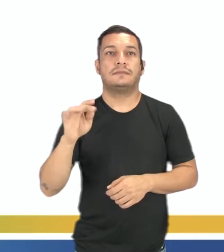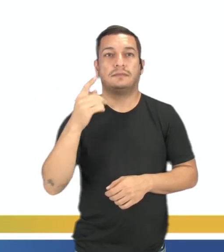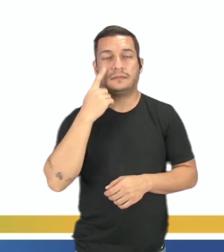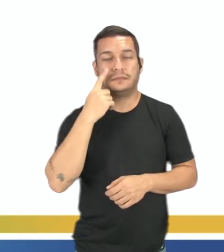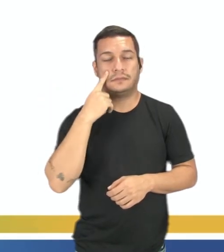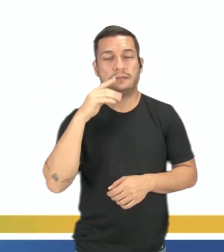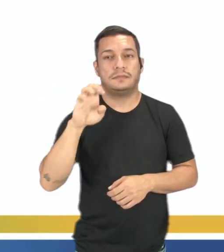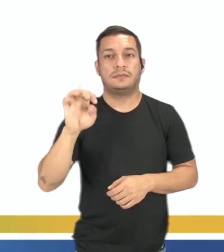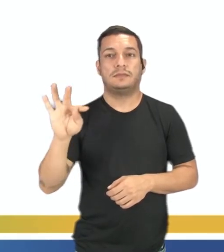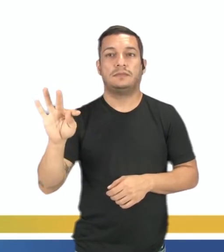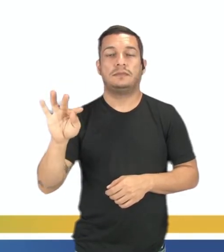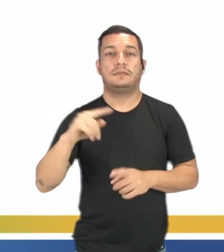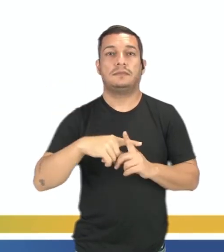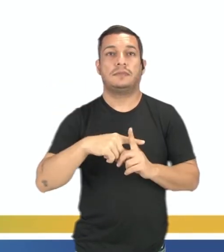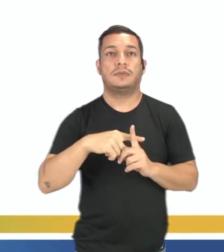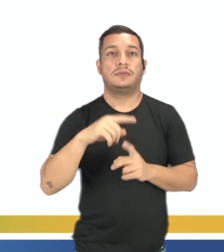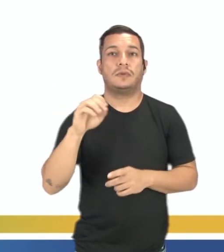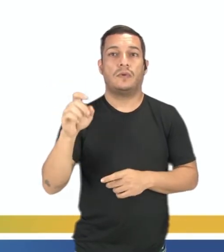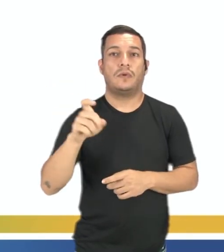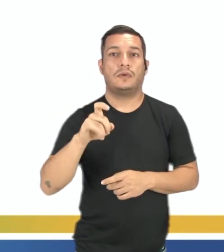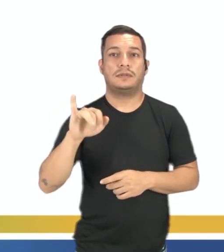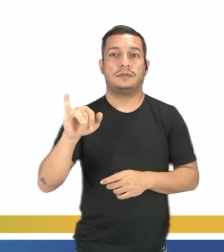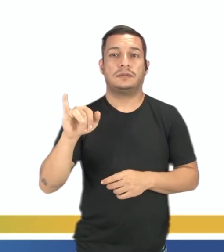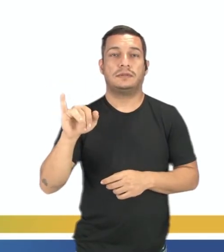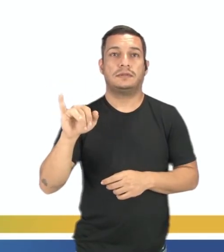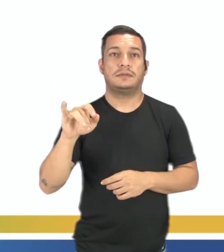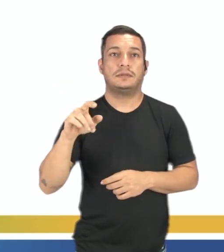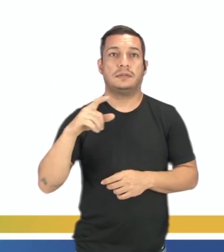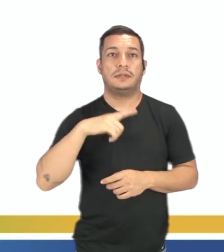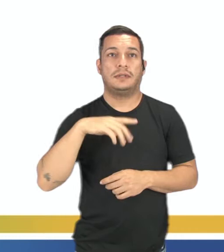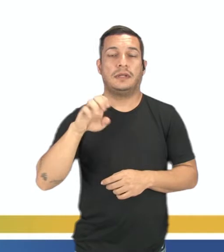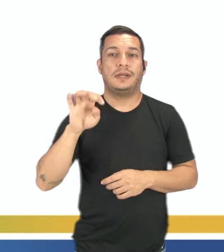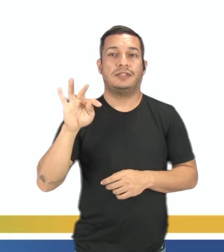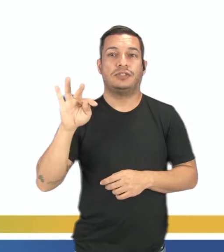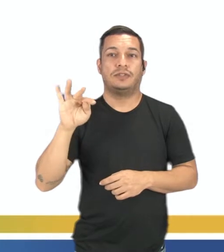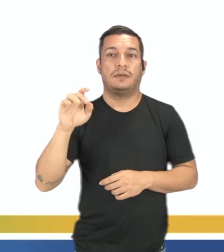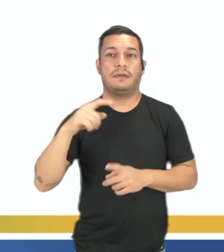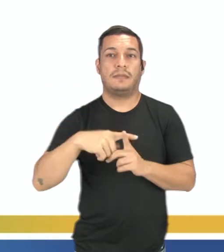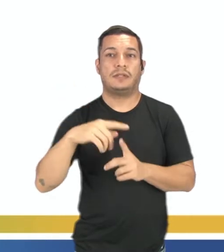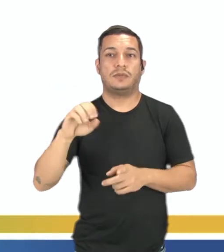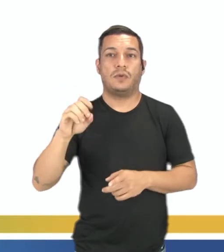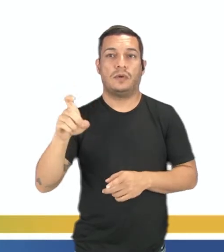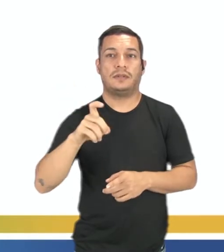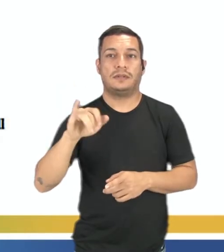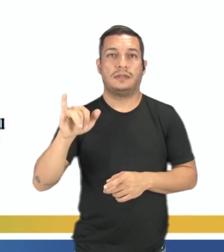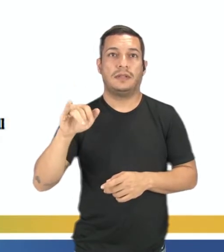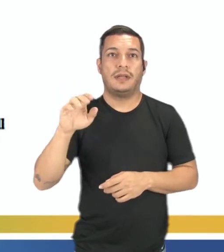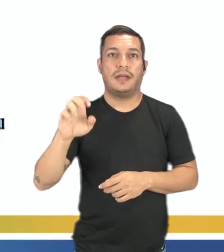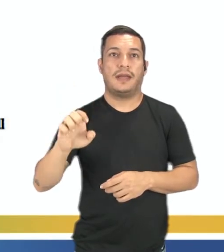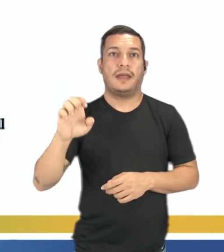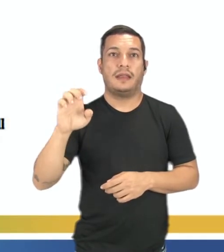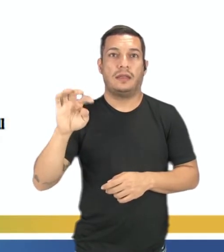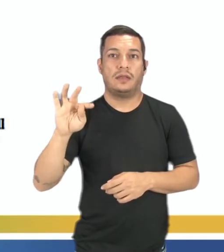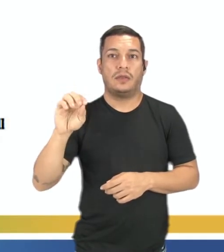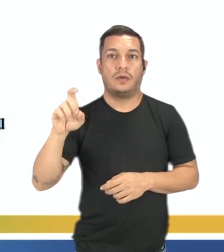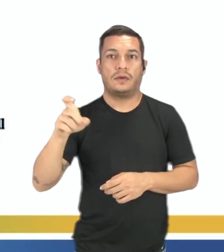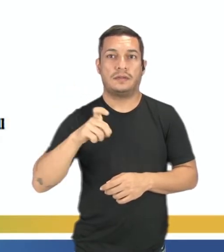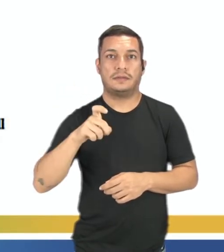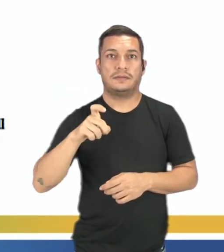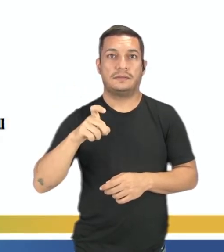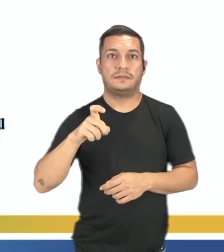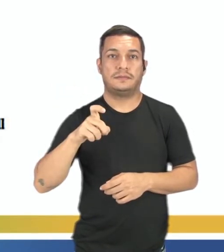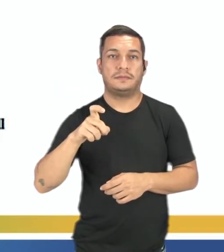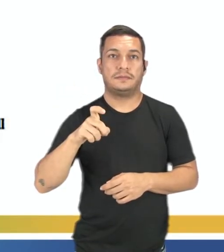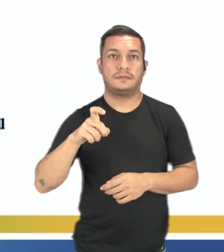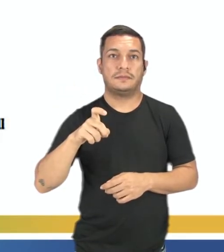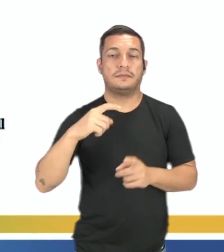isso dois carbonos let mas óculos pessoal então fica at mais óculos fica at ó tá aqui ó é